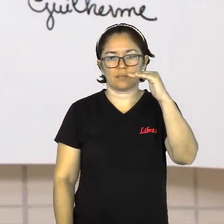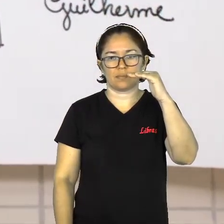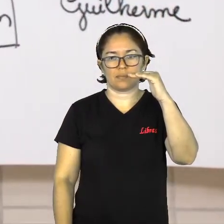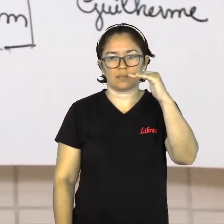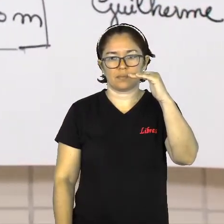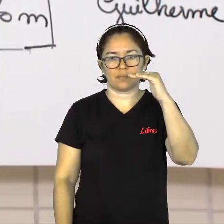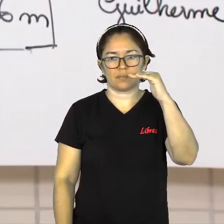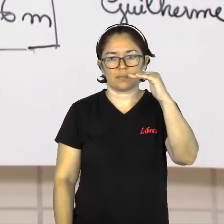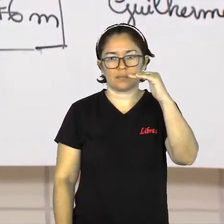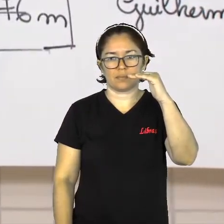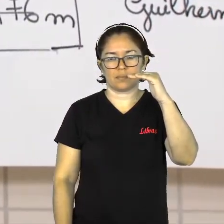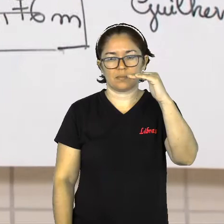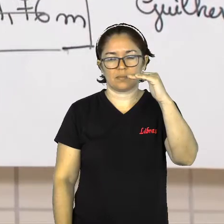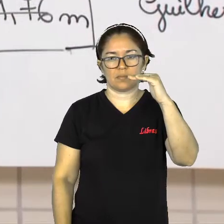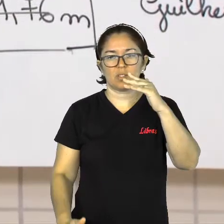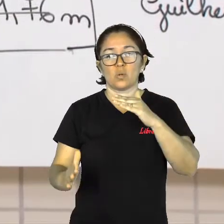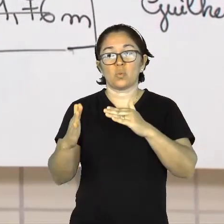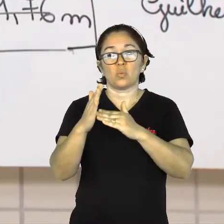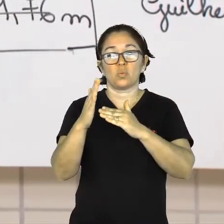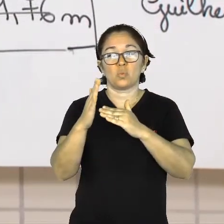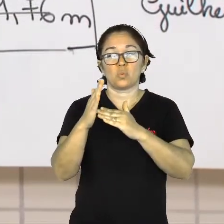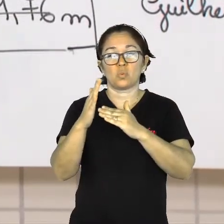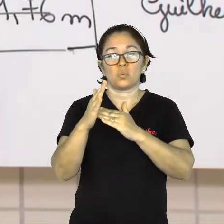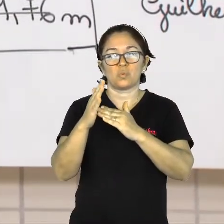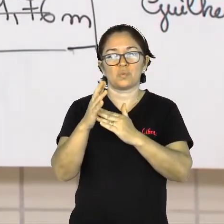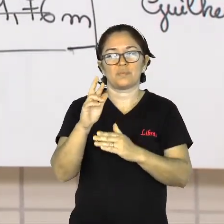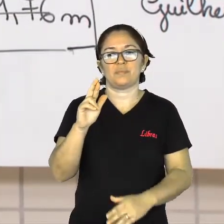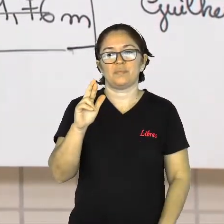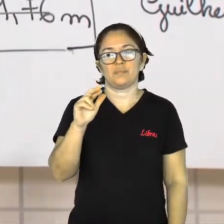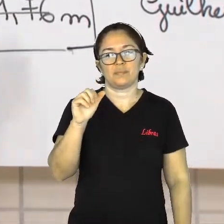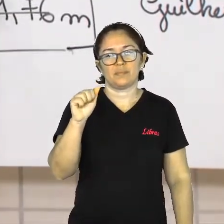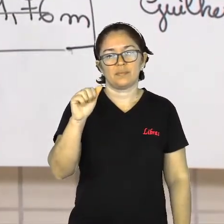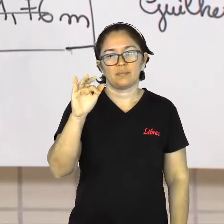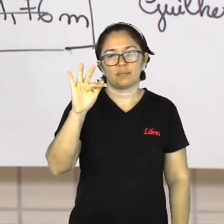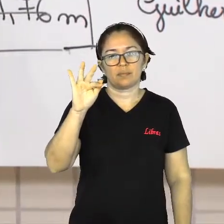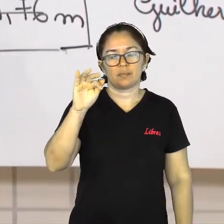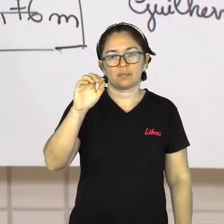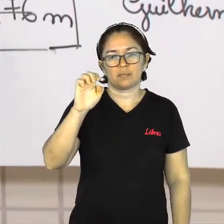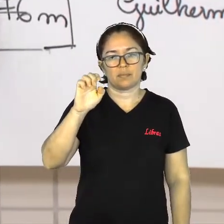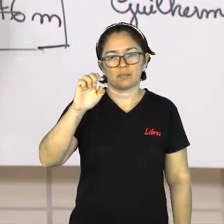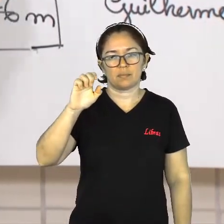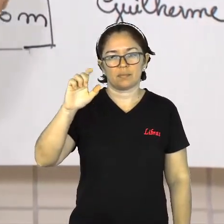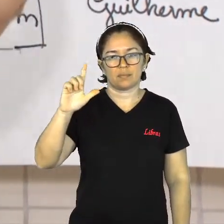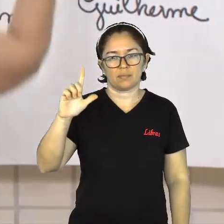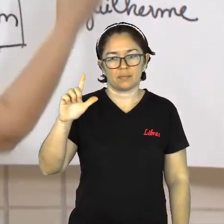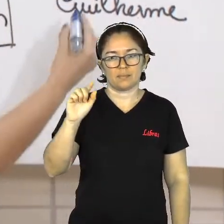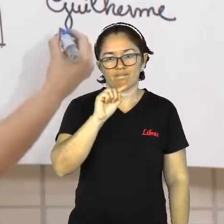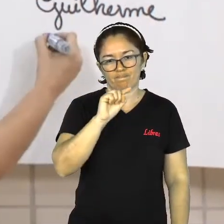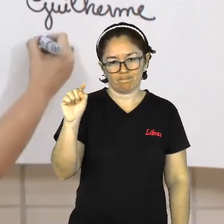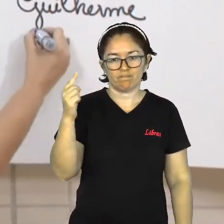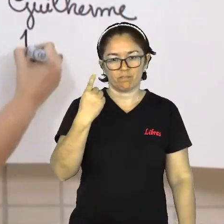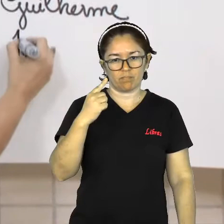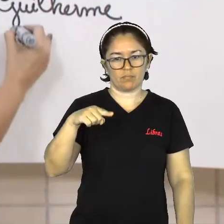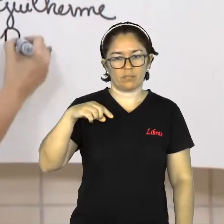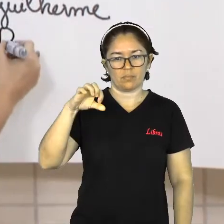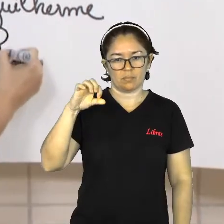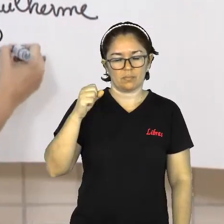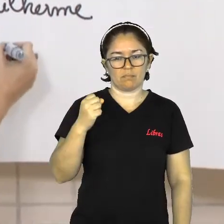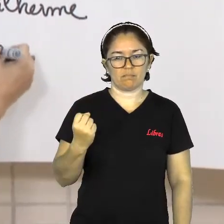Então, por último aqui nós temos o Rafael, turminha. Rafael.